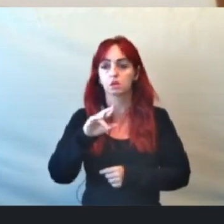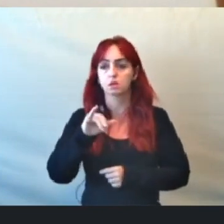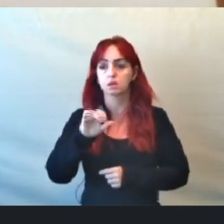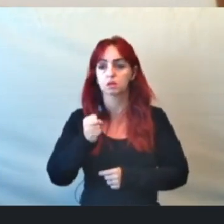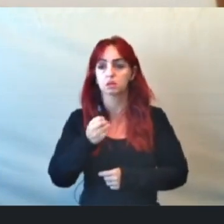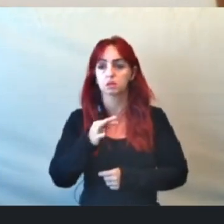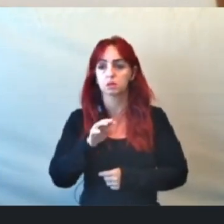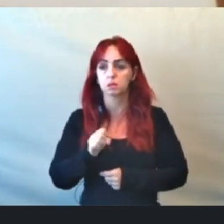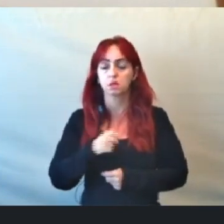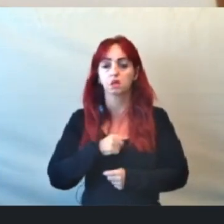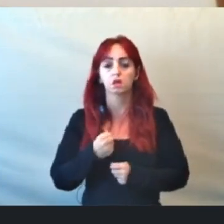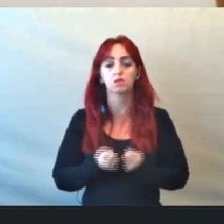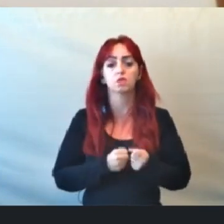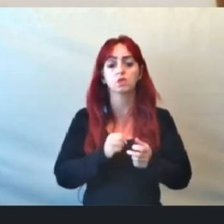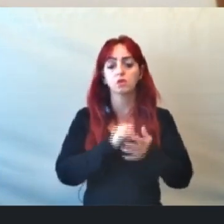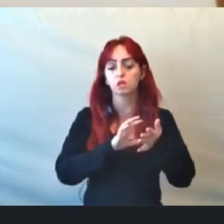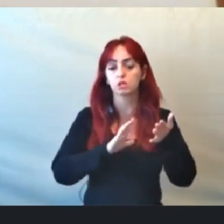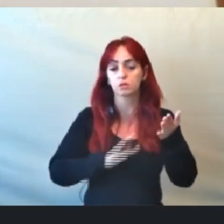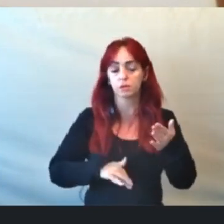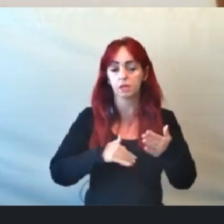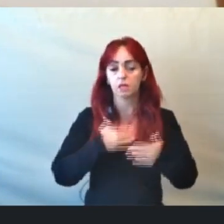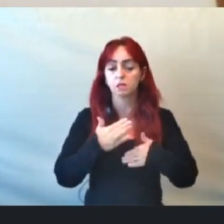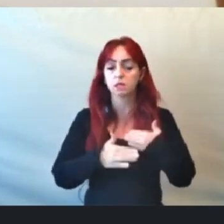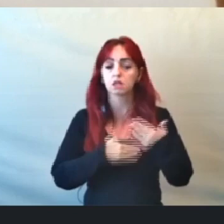endereço da